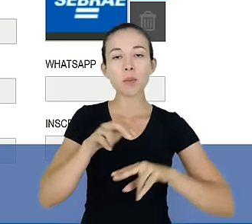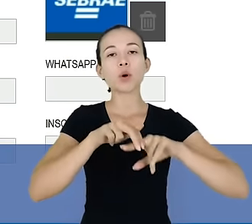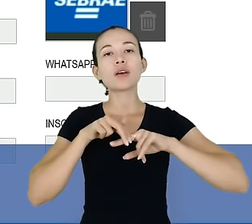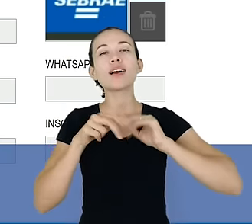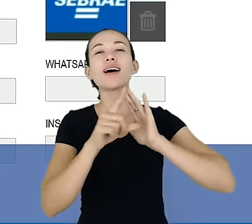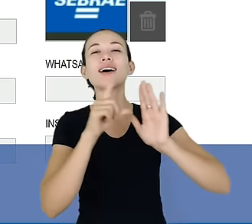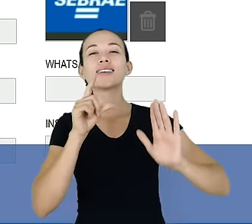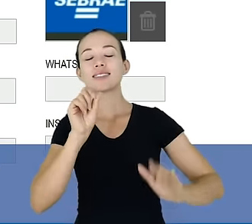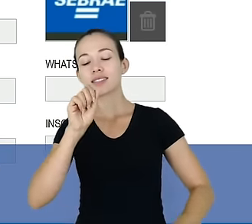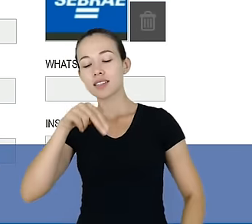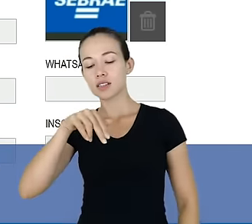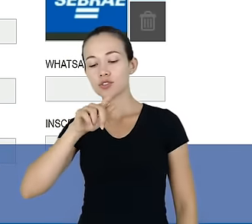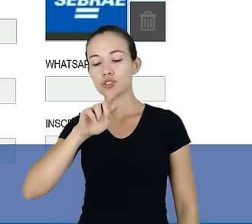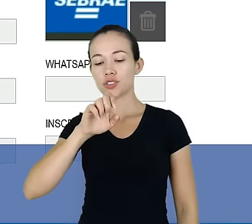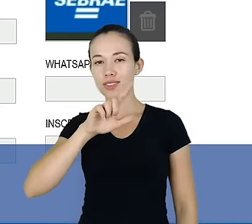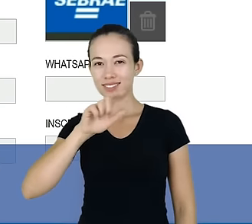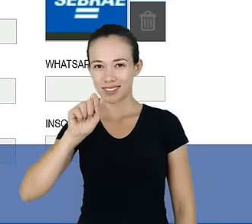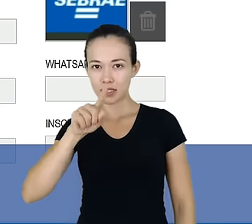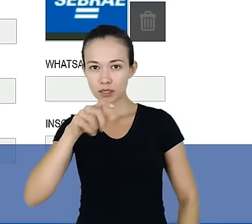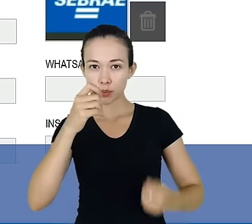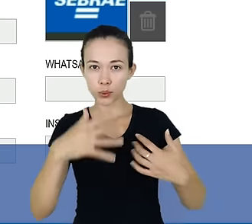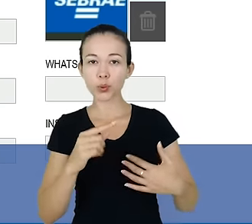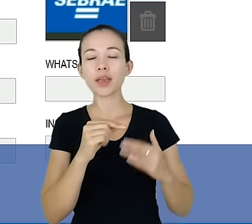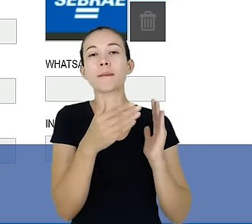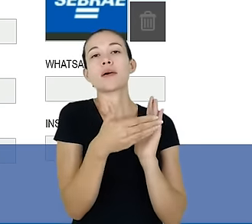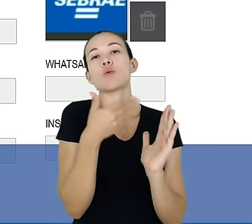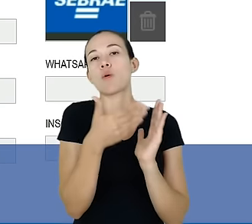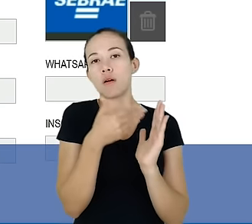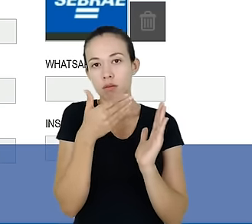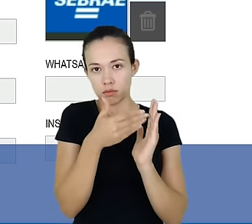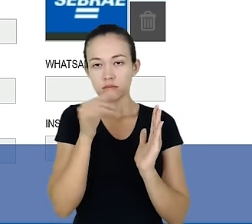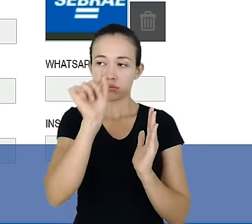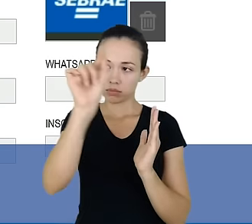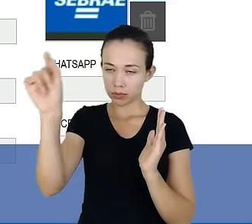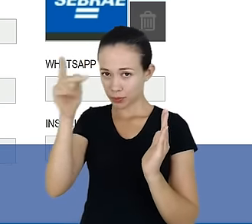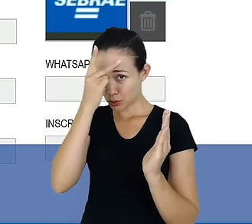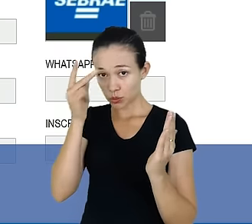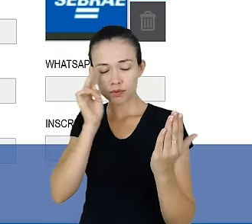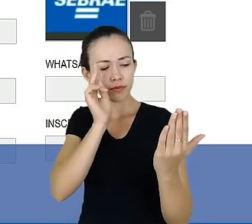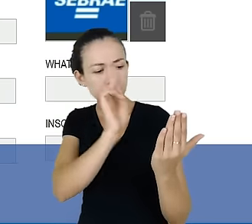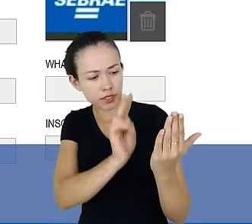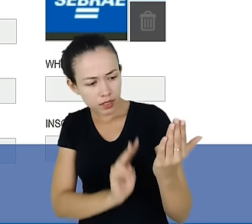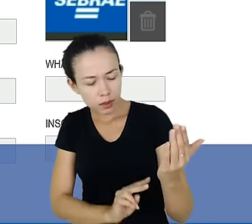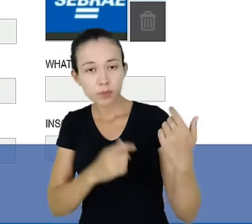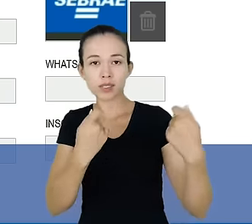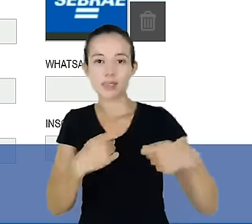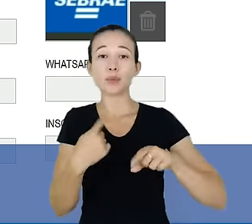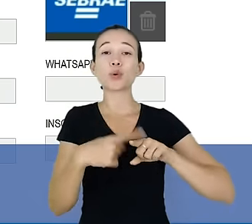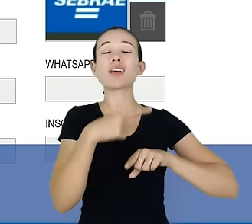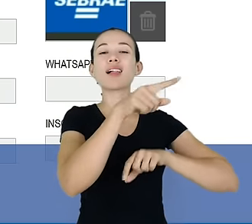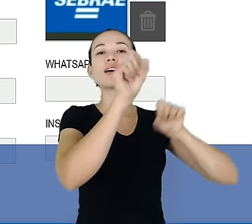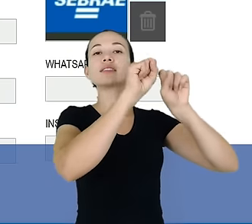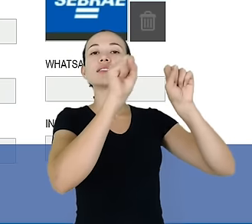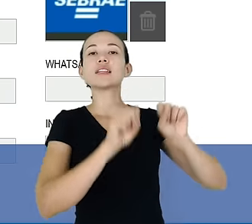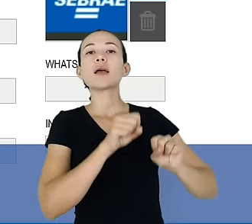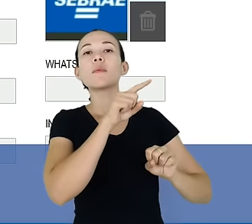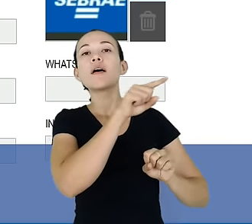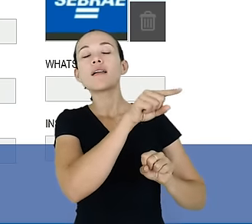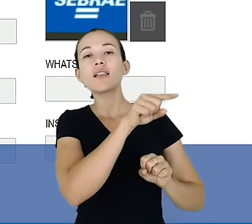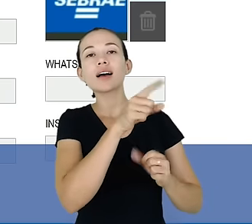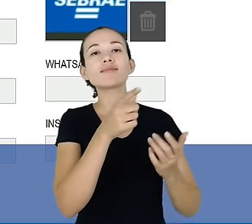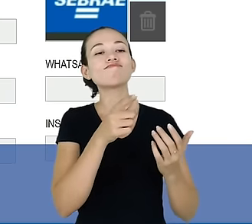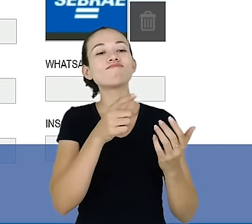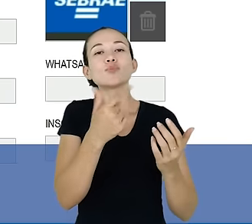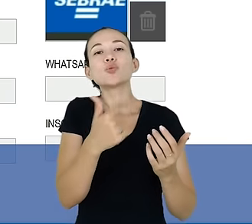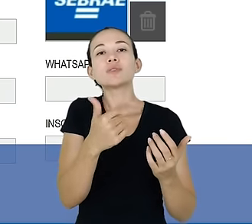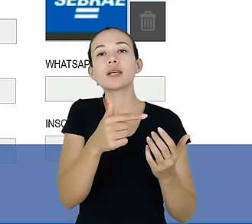manual existe lá a necessidade da pessoa fazer uma consulta porque o no sistema ele não tem essa informação esse